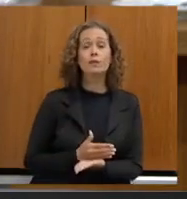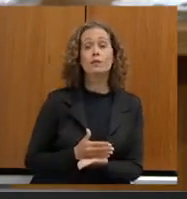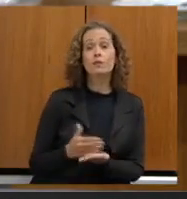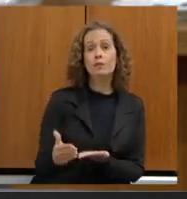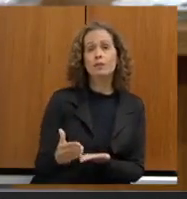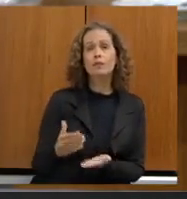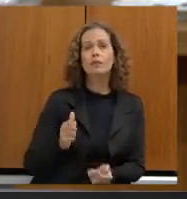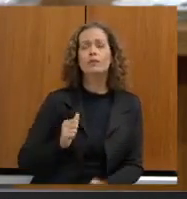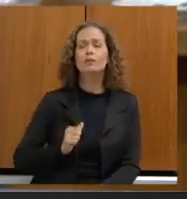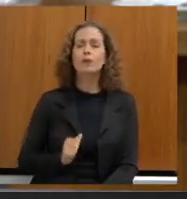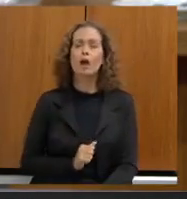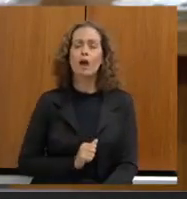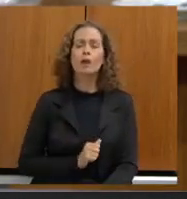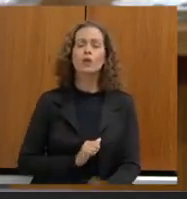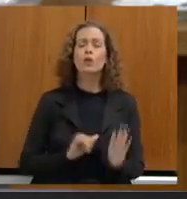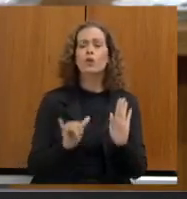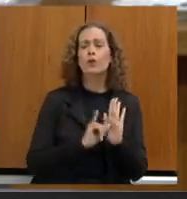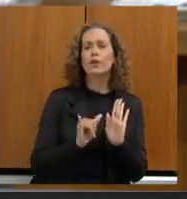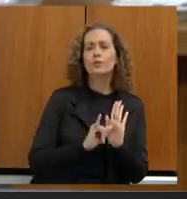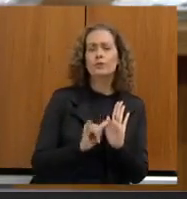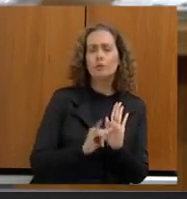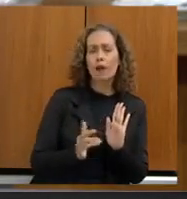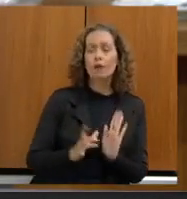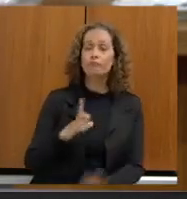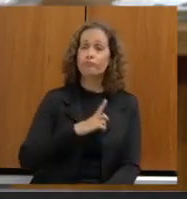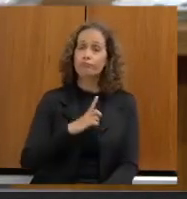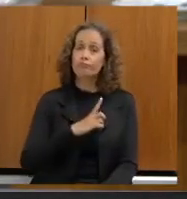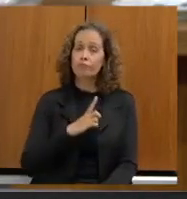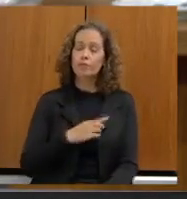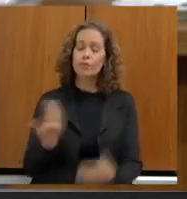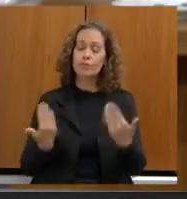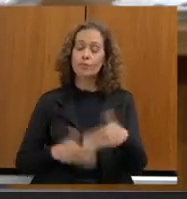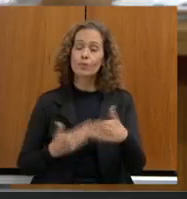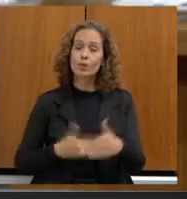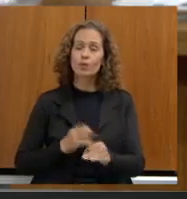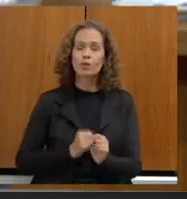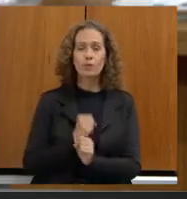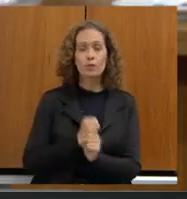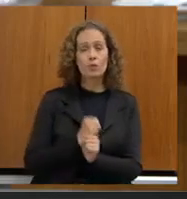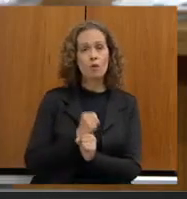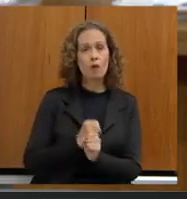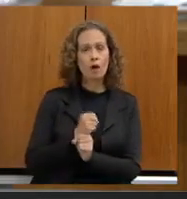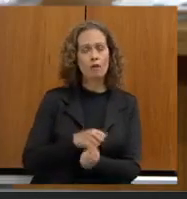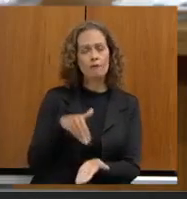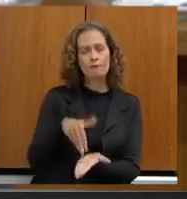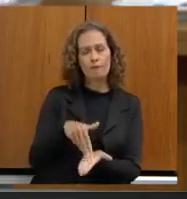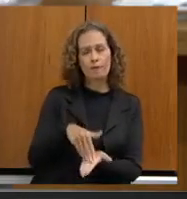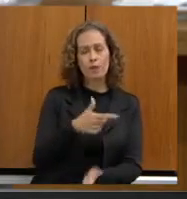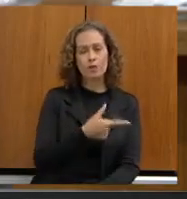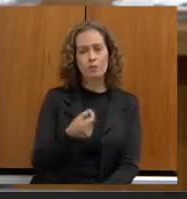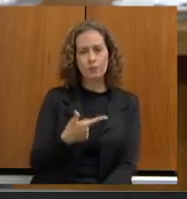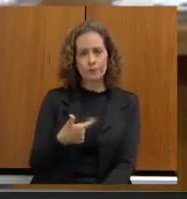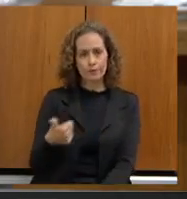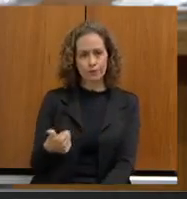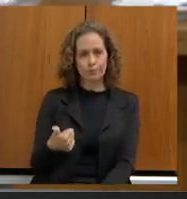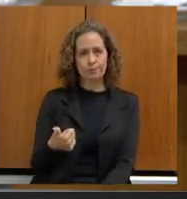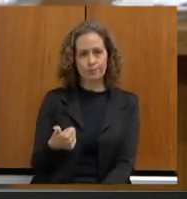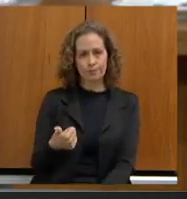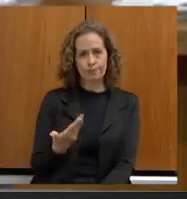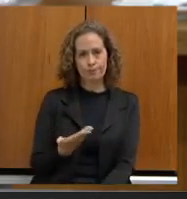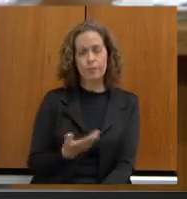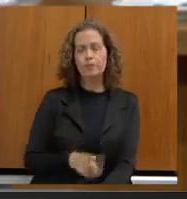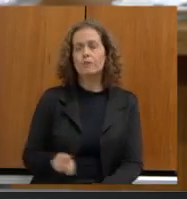confecção do edital nós devemos ter provas no final do ano de no final desse ano de dois mil e 21